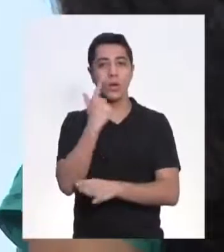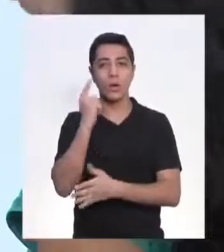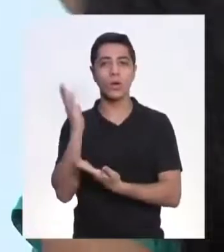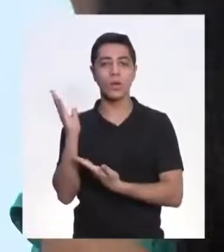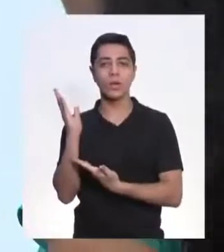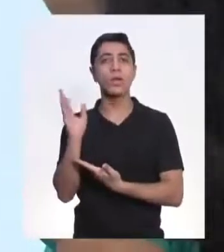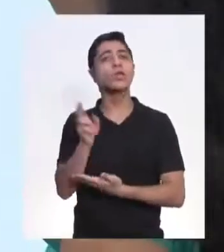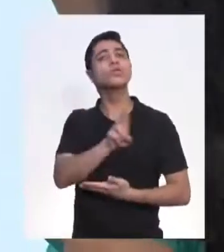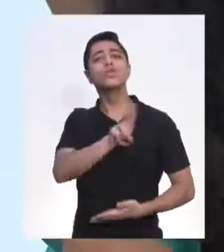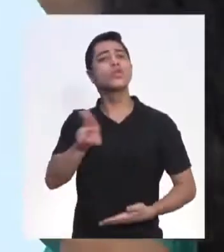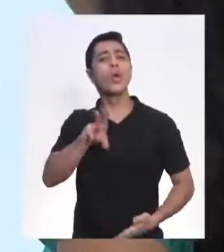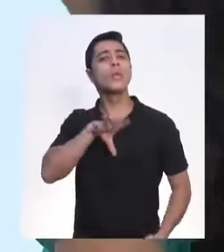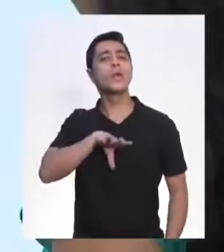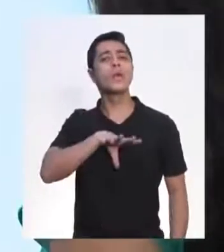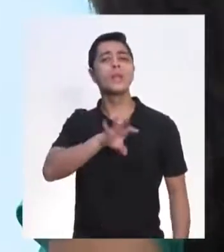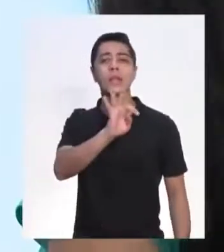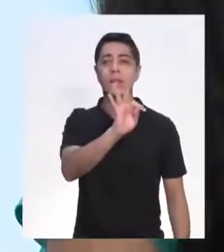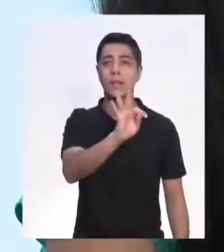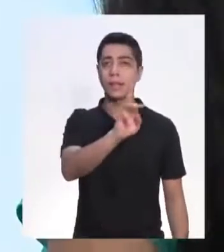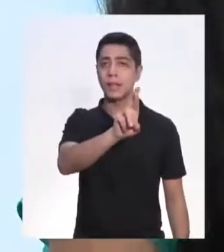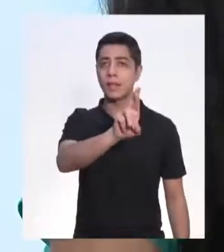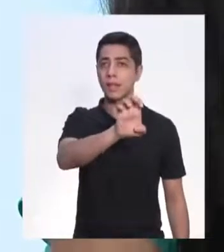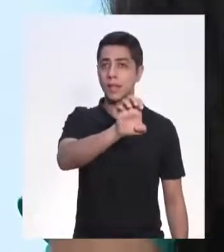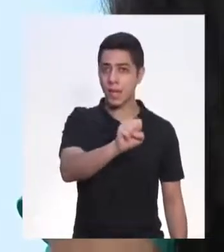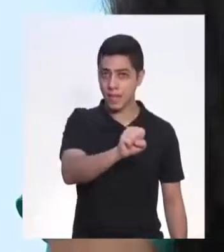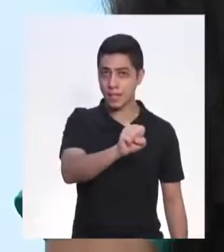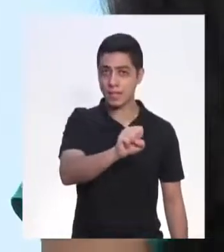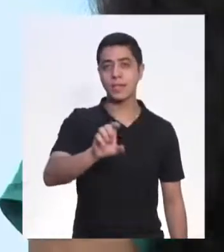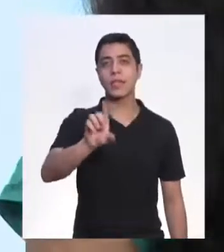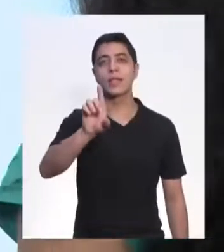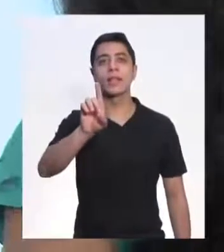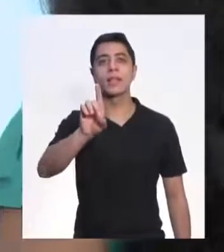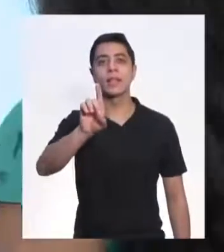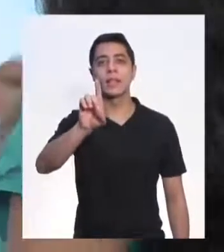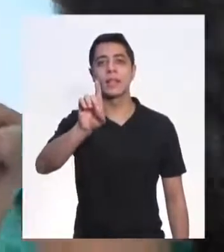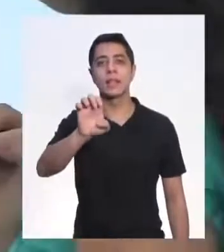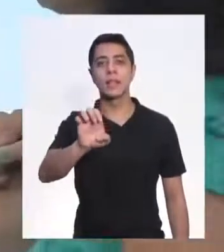por extenso. 3 décimos.